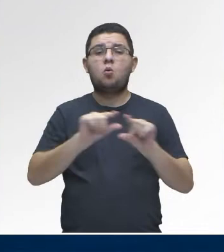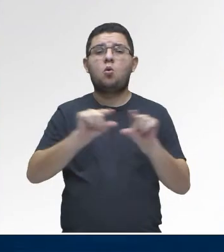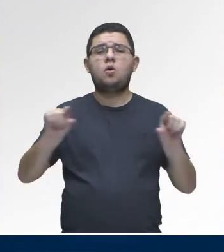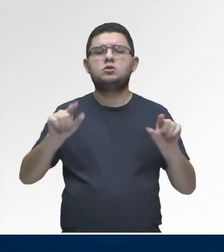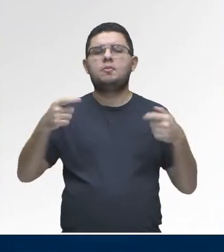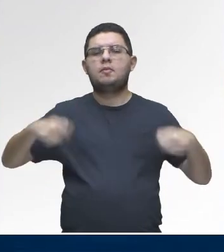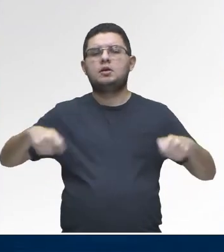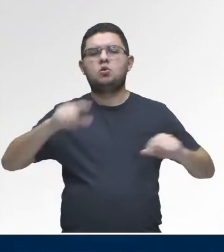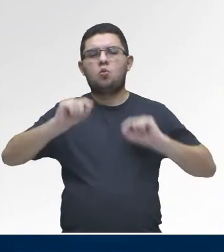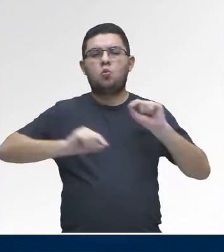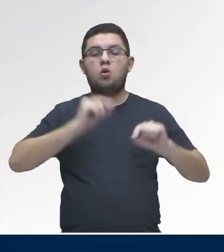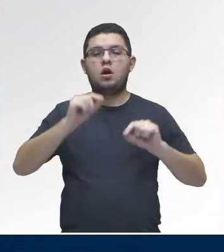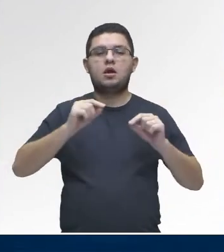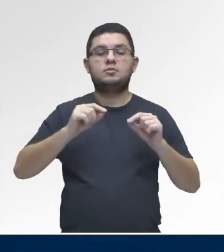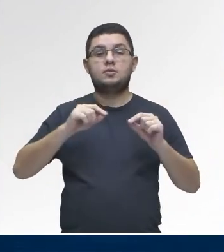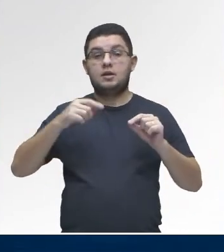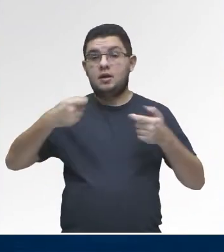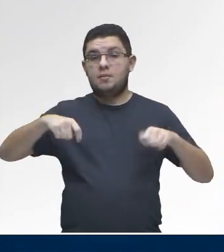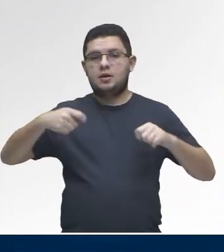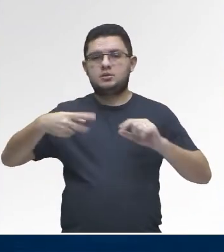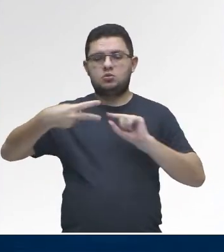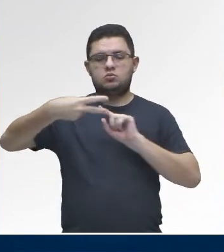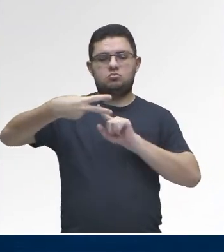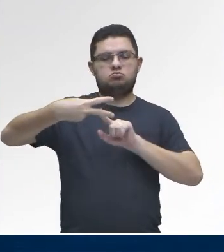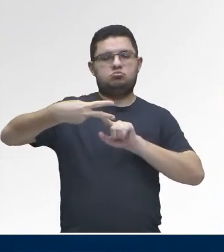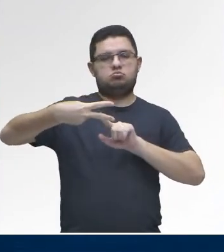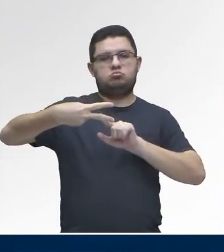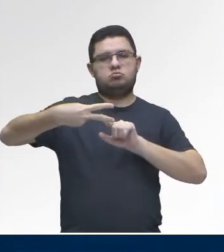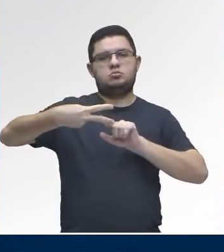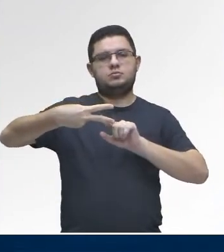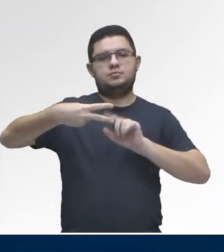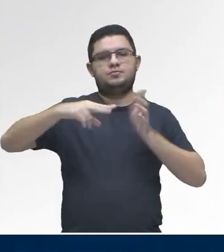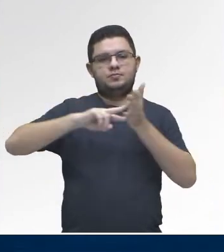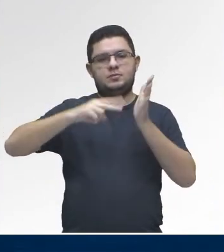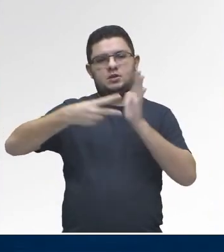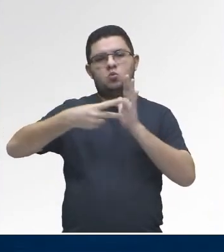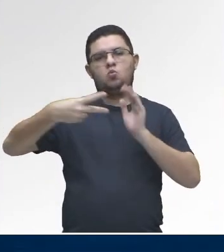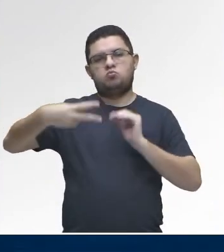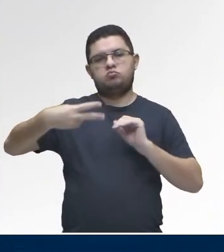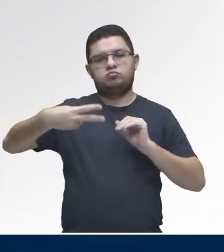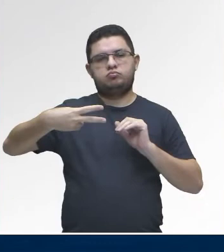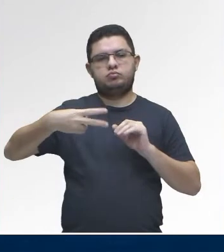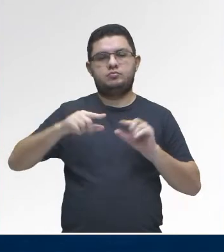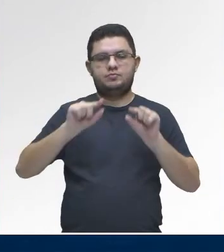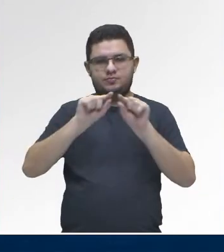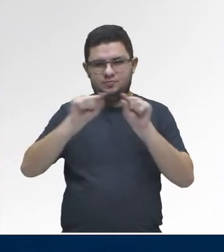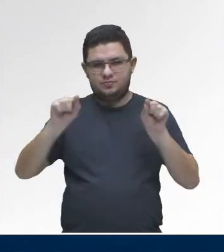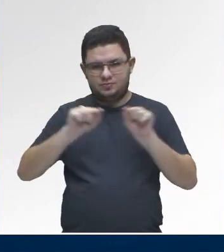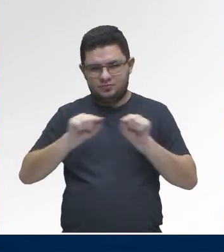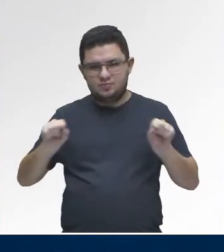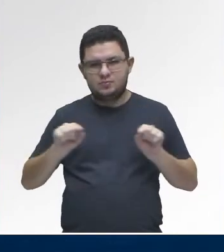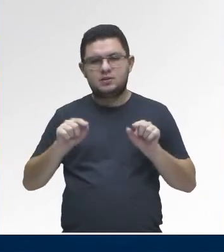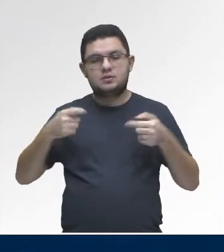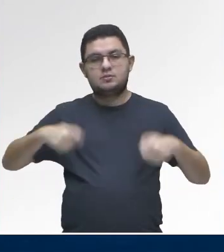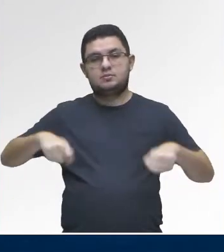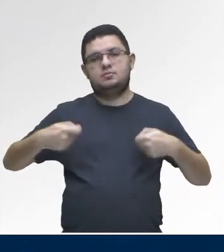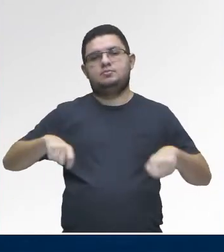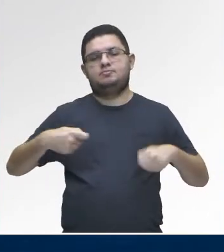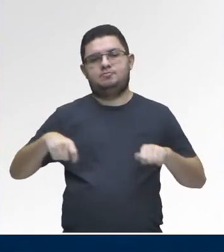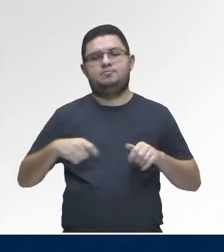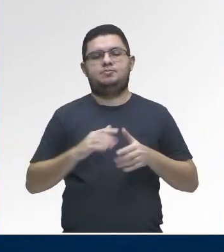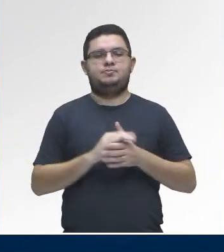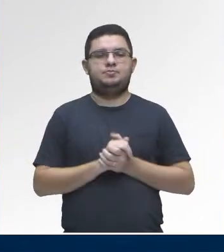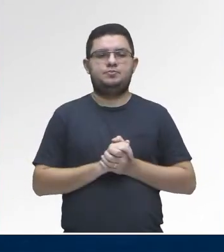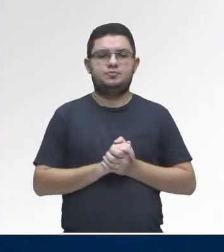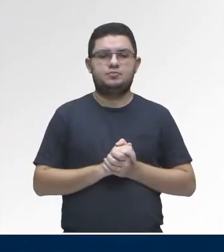sinal de igualdade. Né? Como vocês viram aí nos exemplos, eu preciso desse sinal de